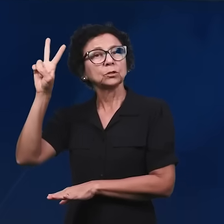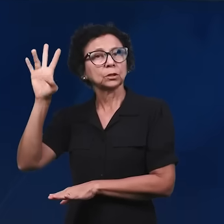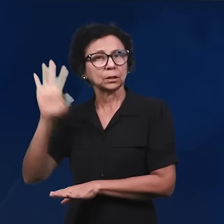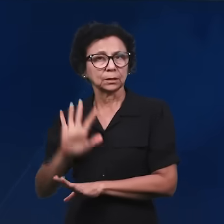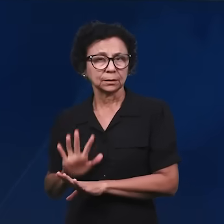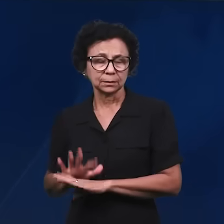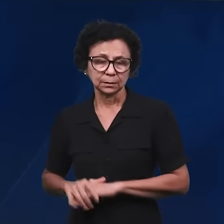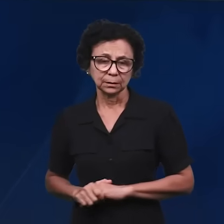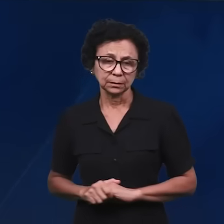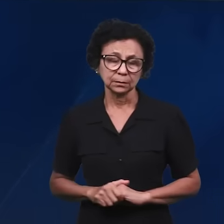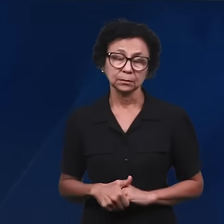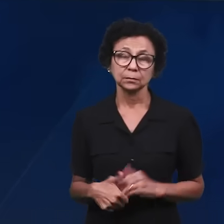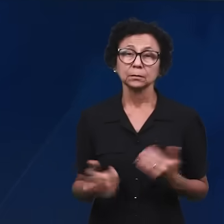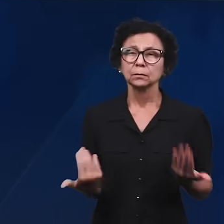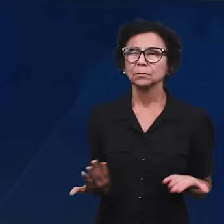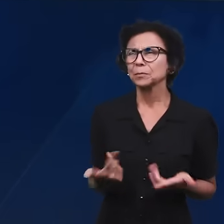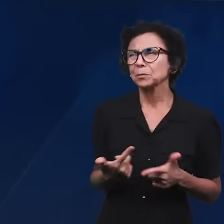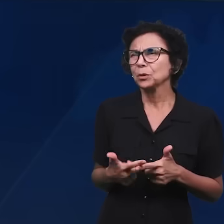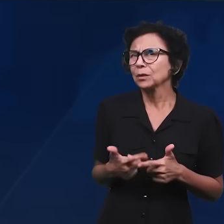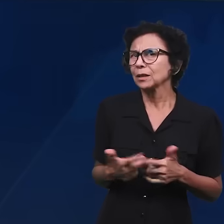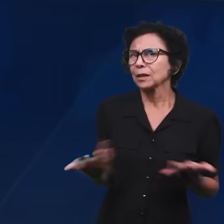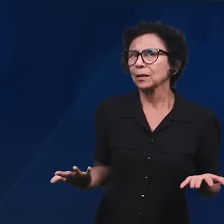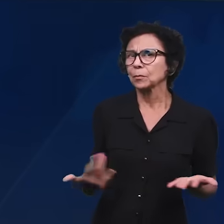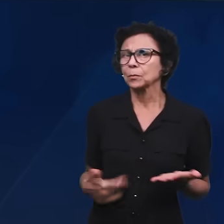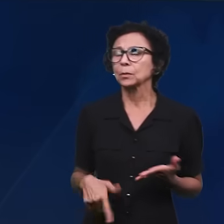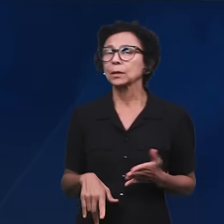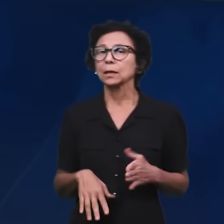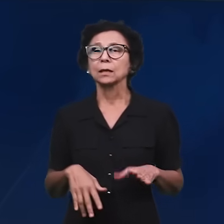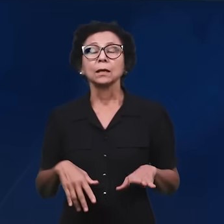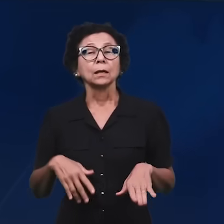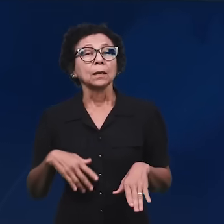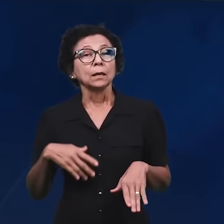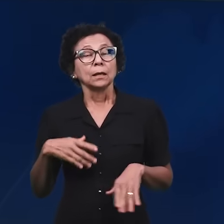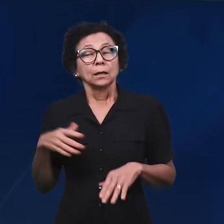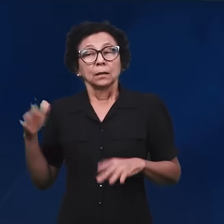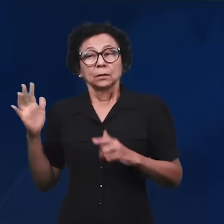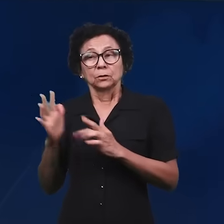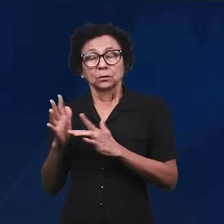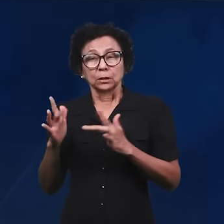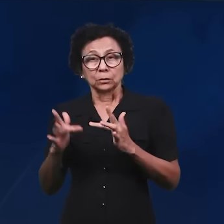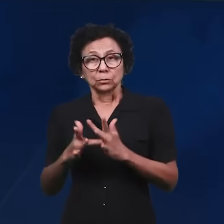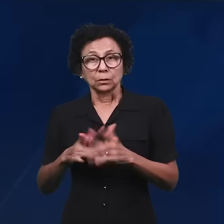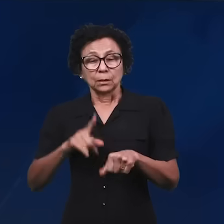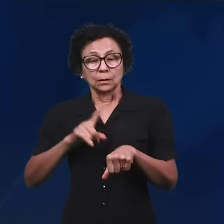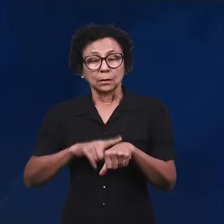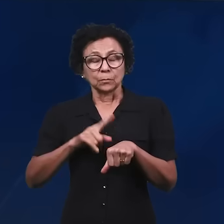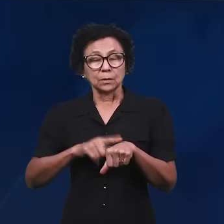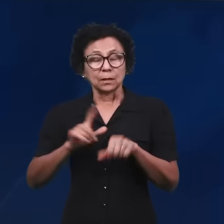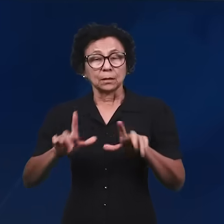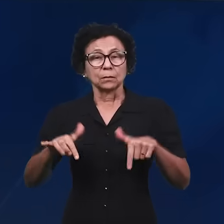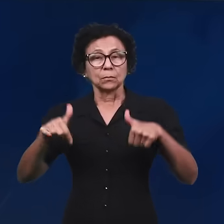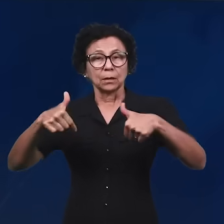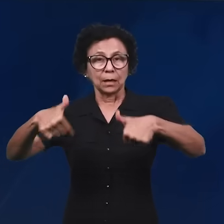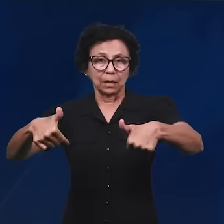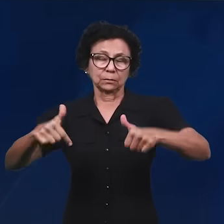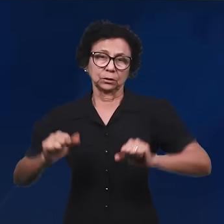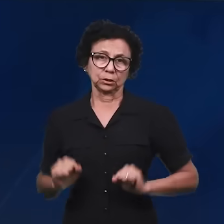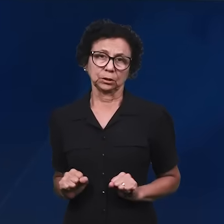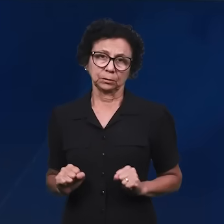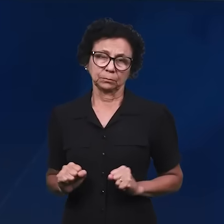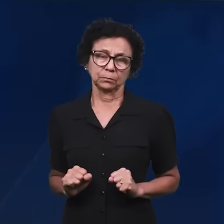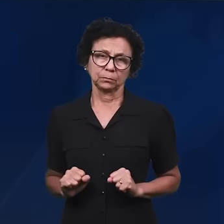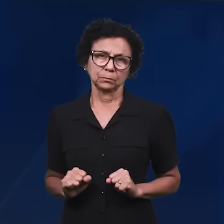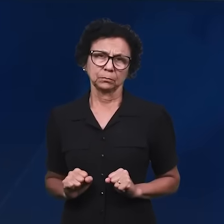de Deus tem propósitos às vezes maiores. Esse tempo que Jesus ia chegar porque ele queria fazer um milagre maior. Ele não